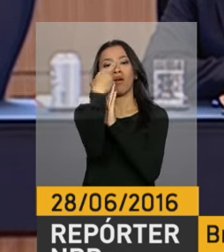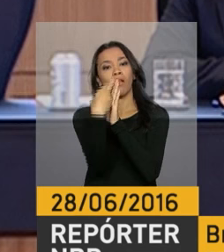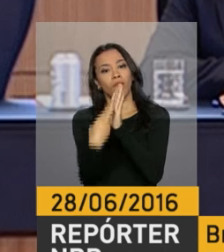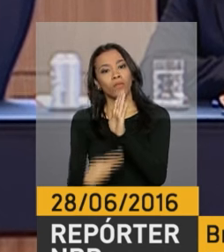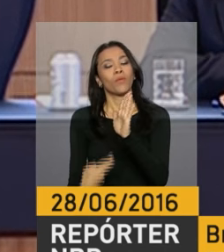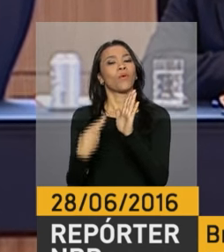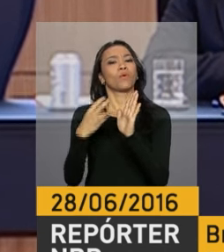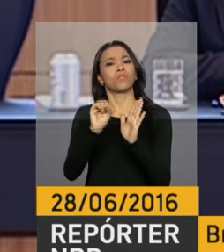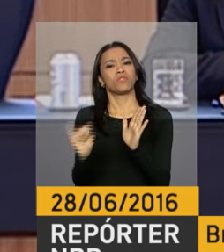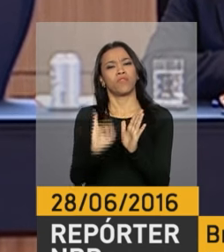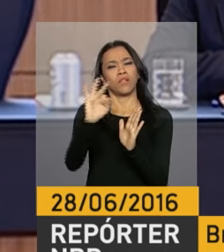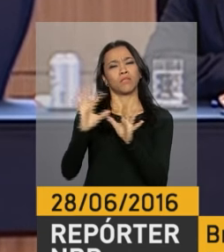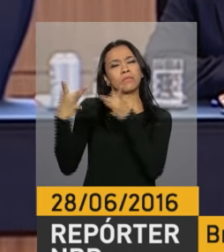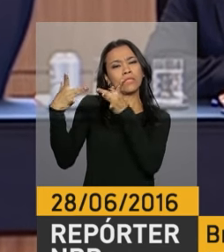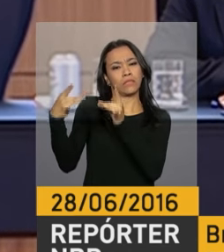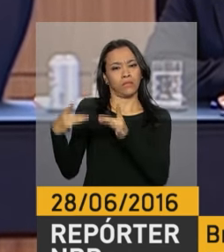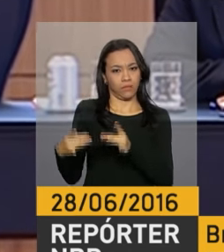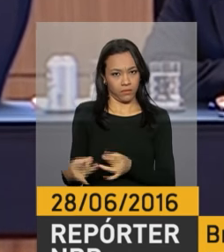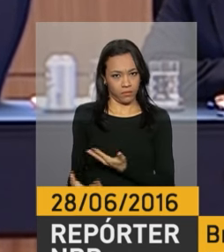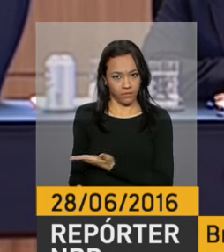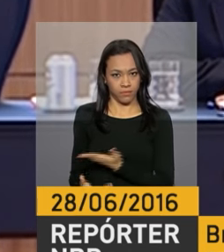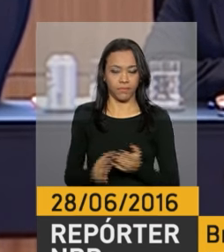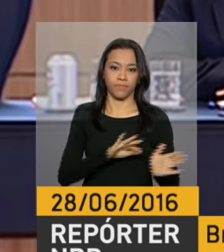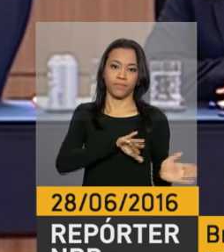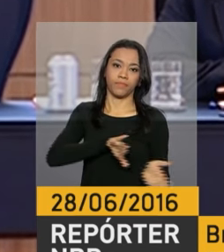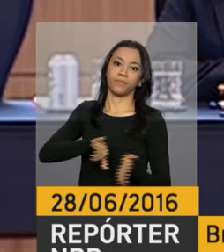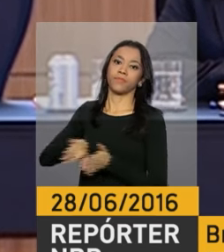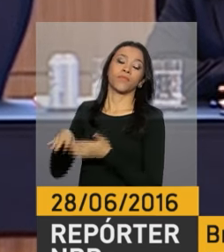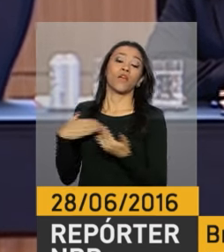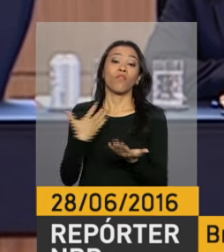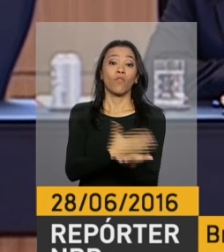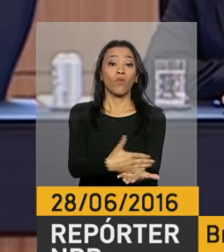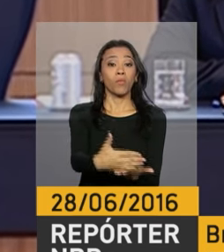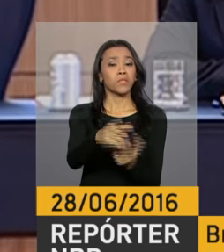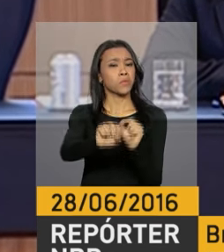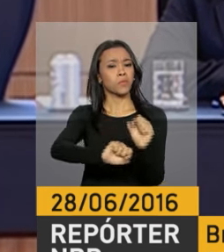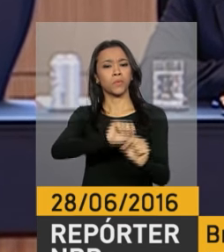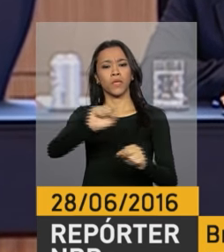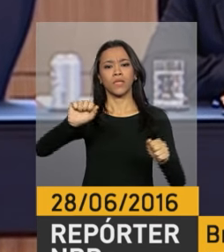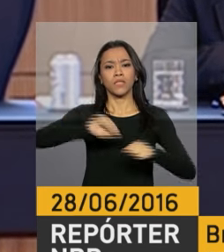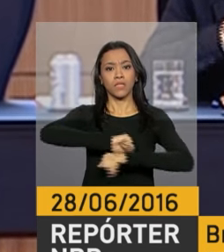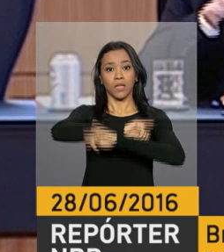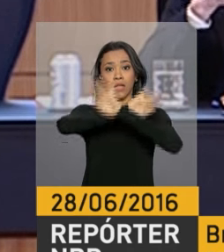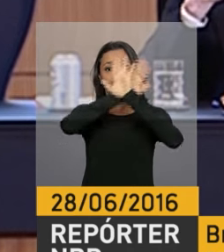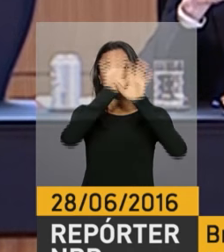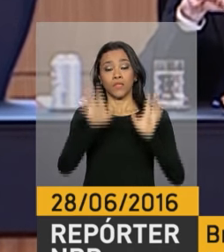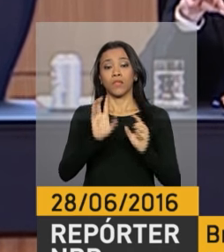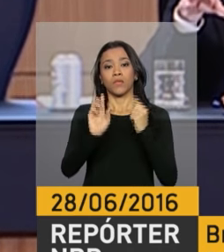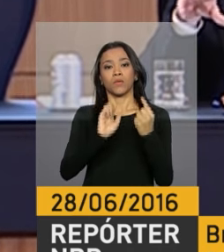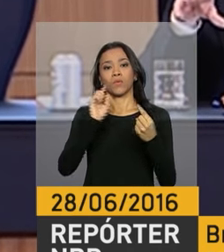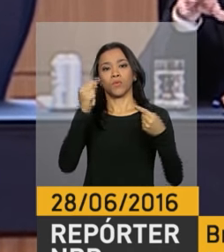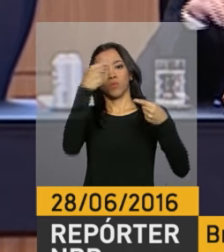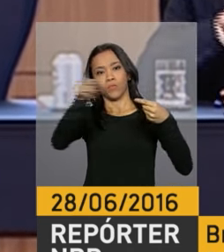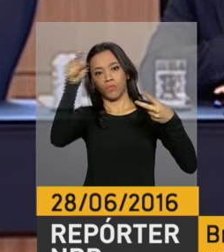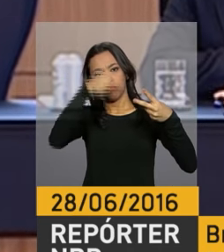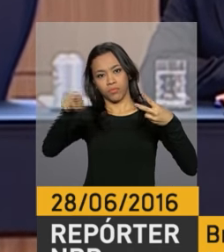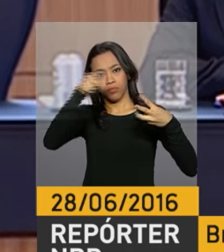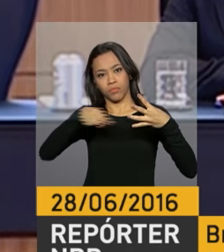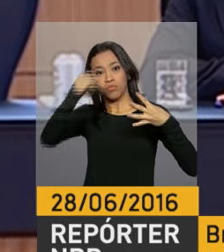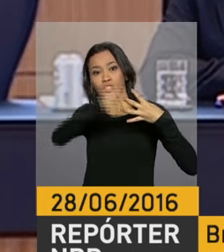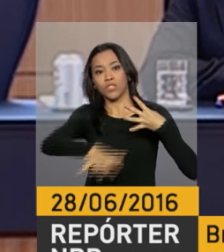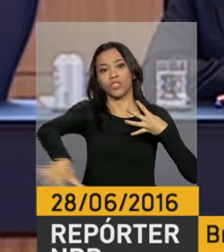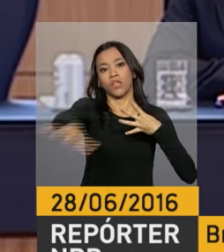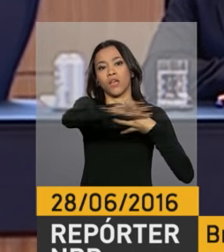mais detalhes. Vou começar aqui esclarecendo um pouco nossas diretrizes mais gerais no